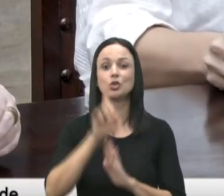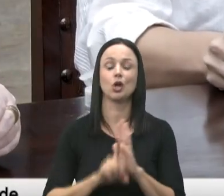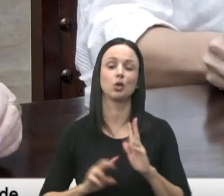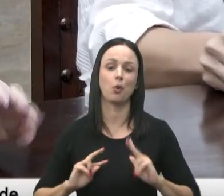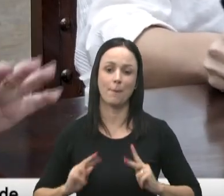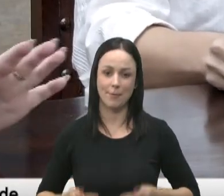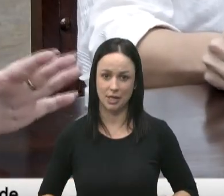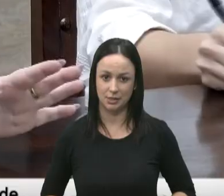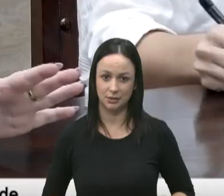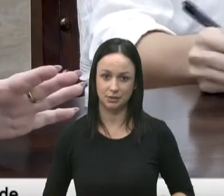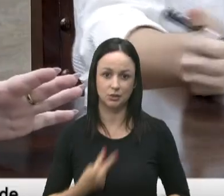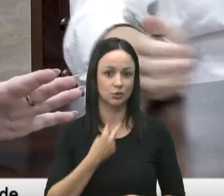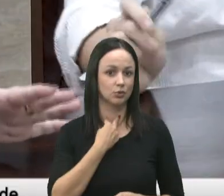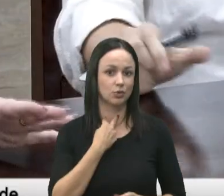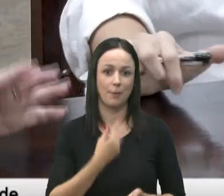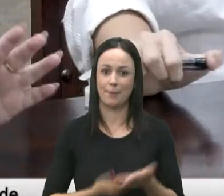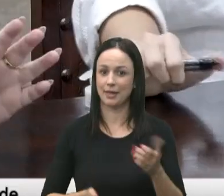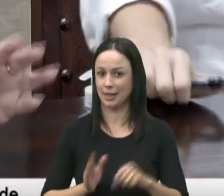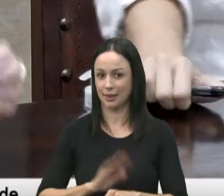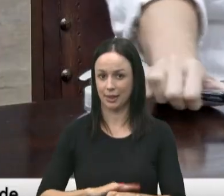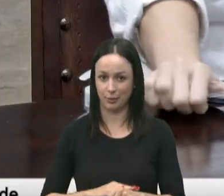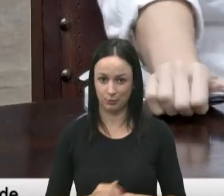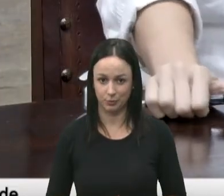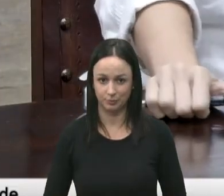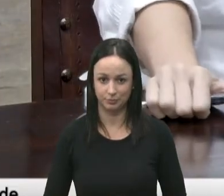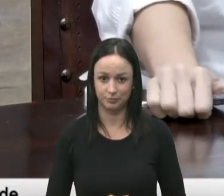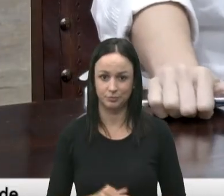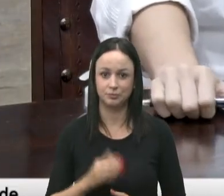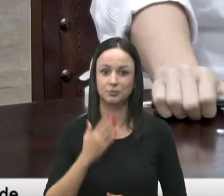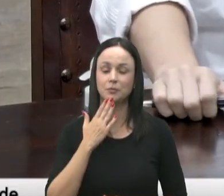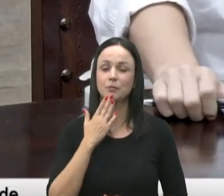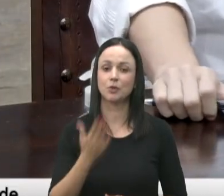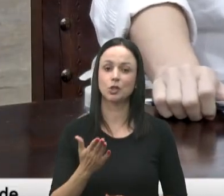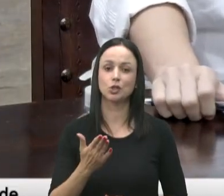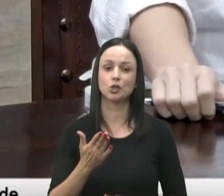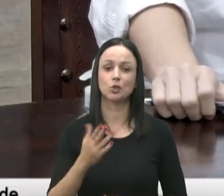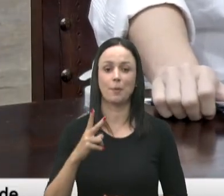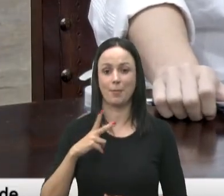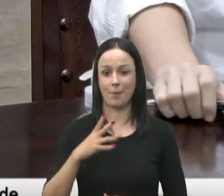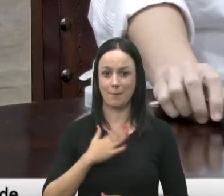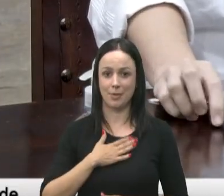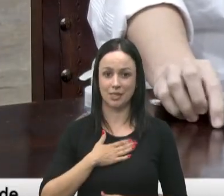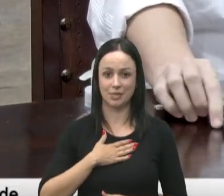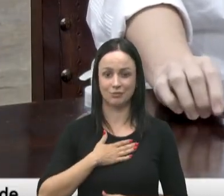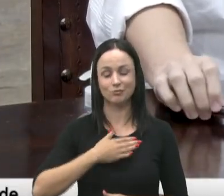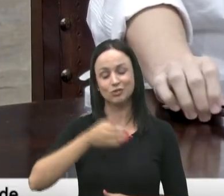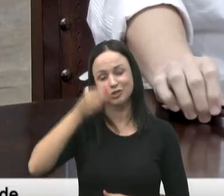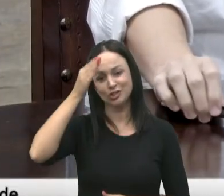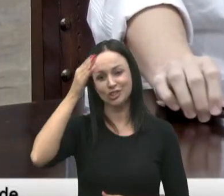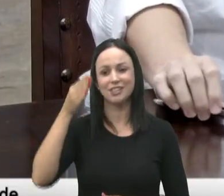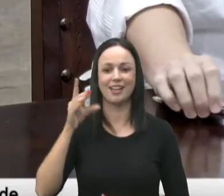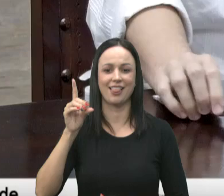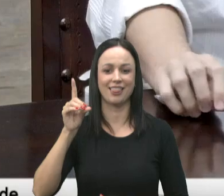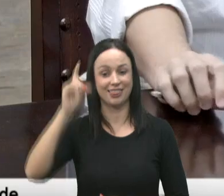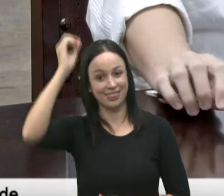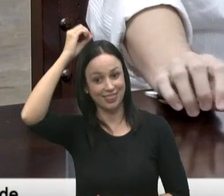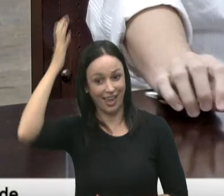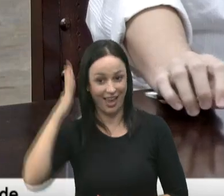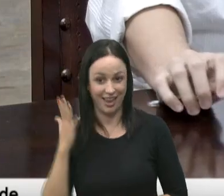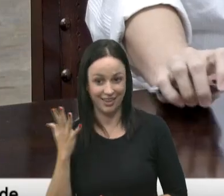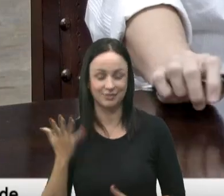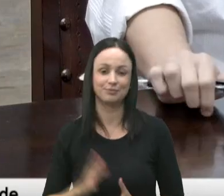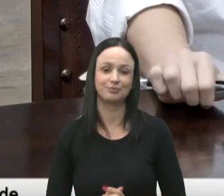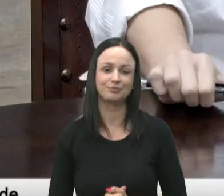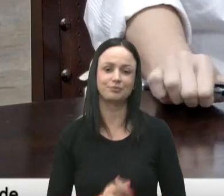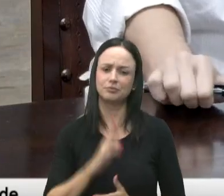humanos. Não dá para a gente perder tempo com isso. É um pedido pessoal meu, da tia Dani. Não responda. Às vezes